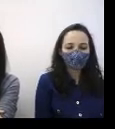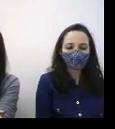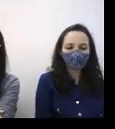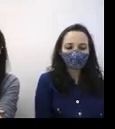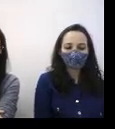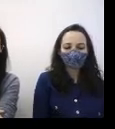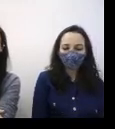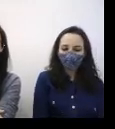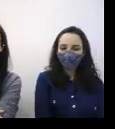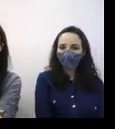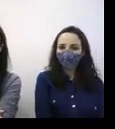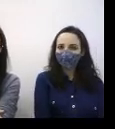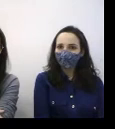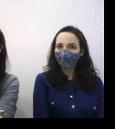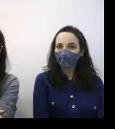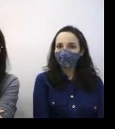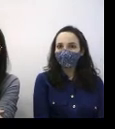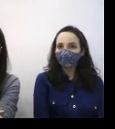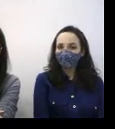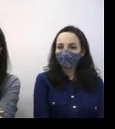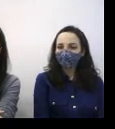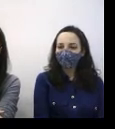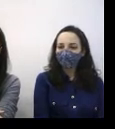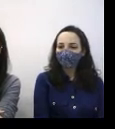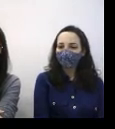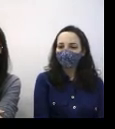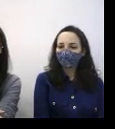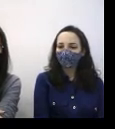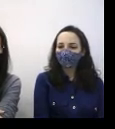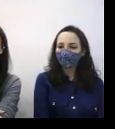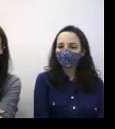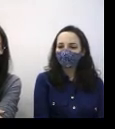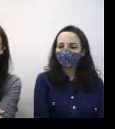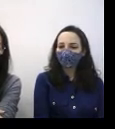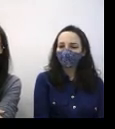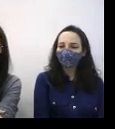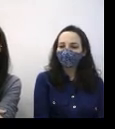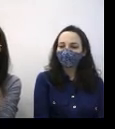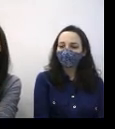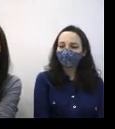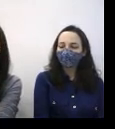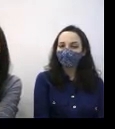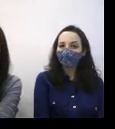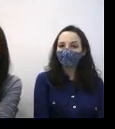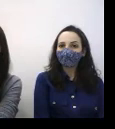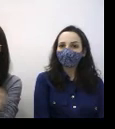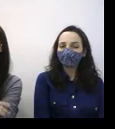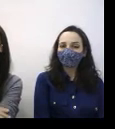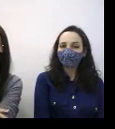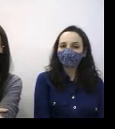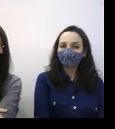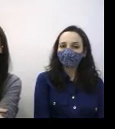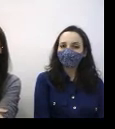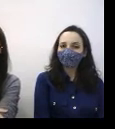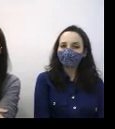estão relacionados aos déficits nas habilidades sociais, né? Então, a gente para pensar que